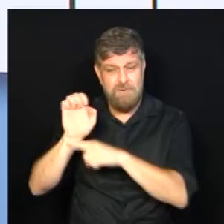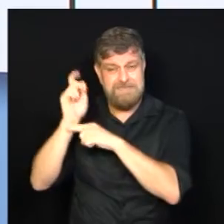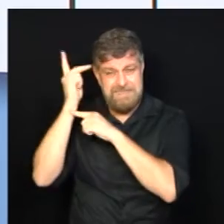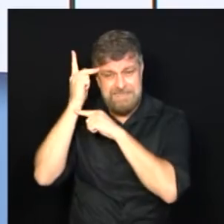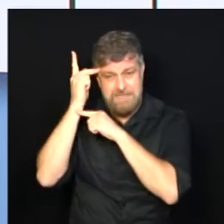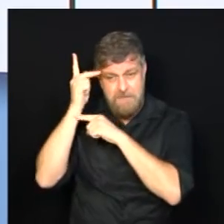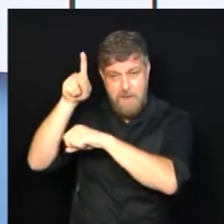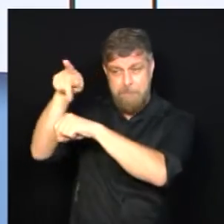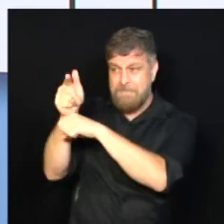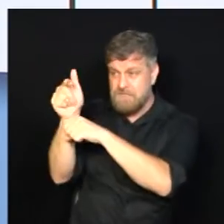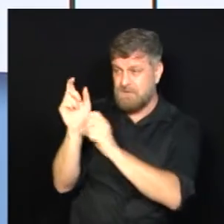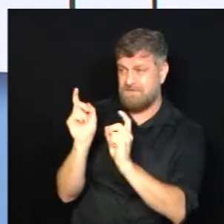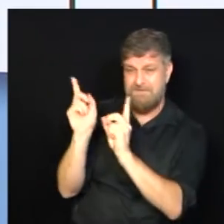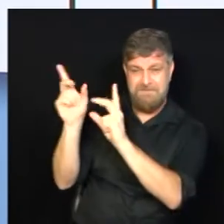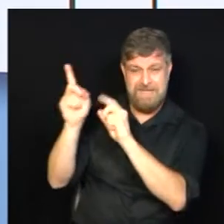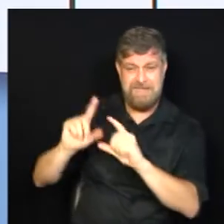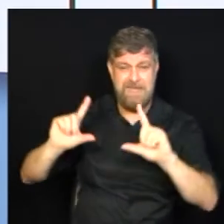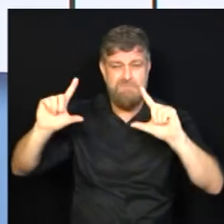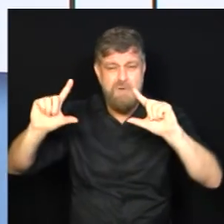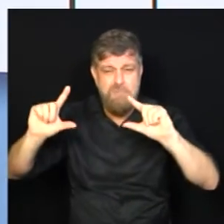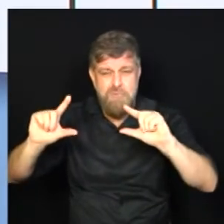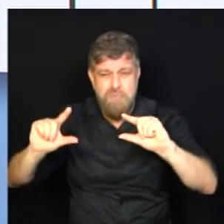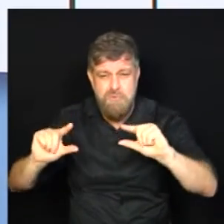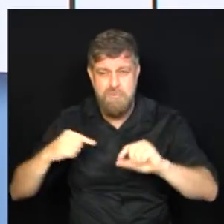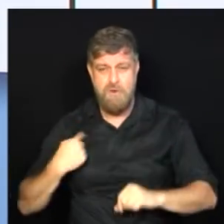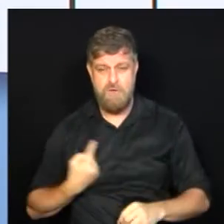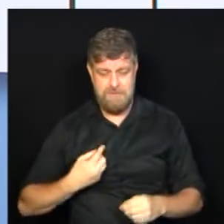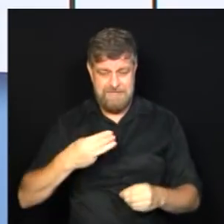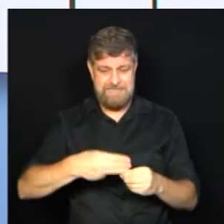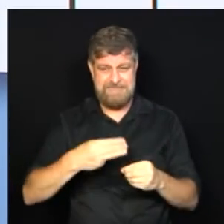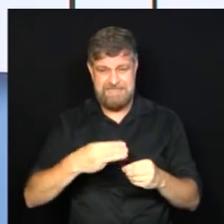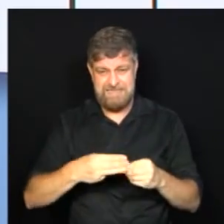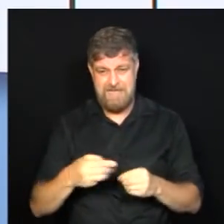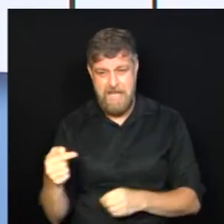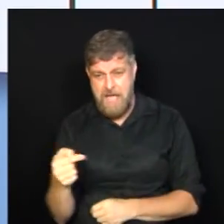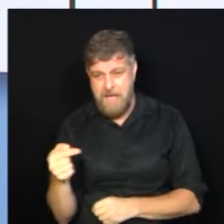São Paulo. A participação da RMC foi de menos